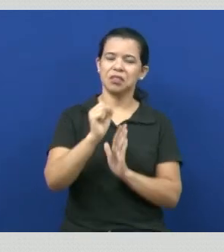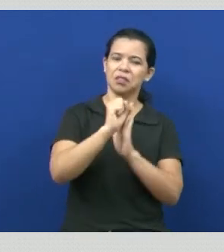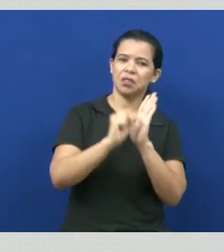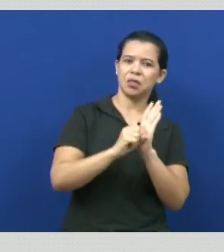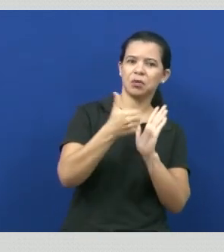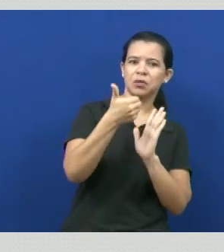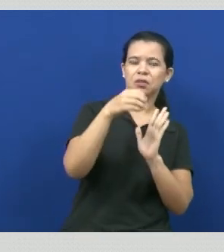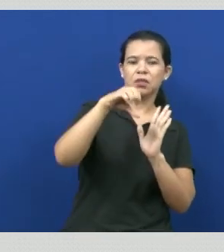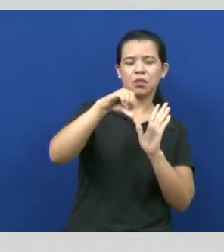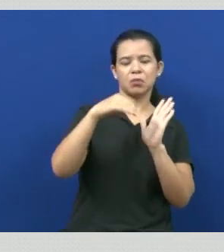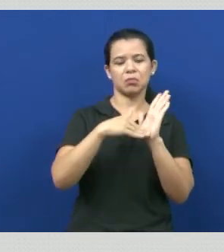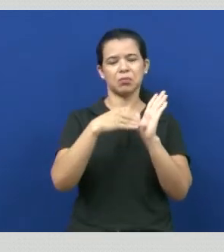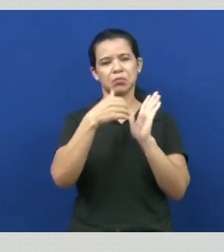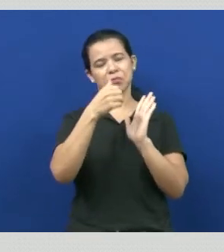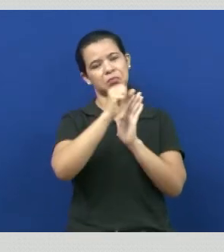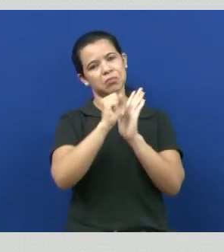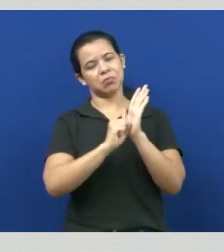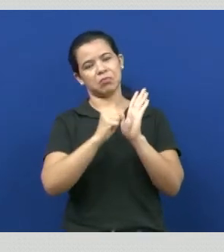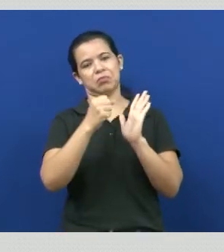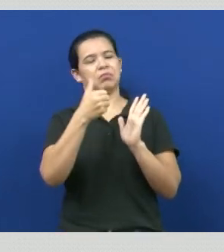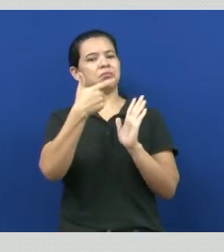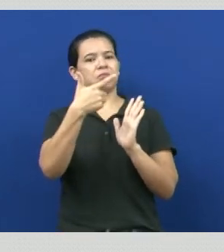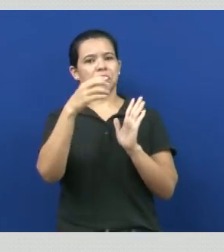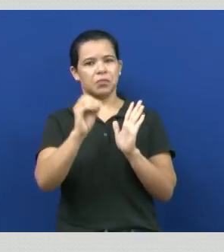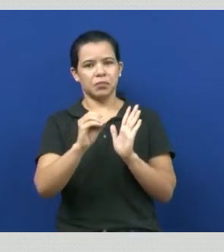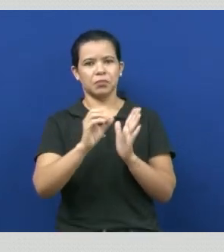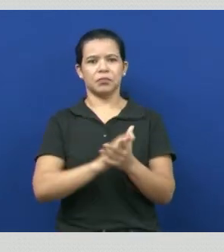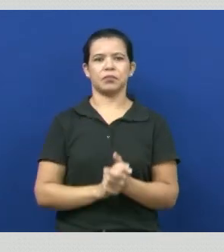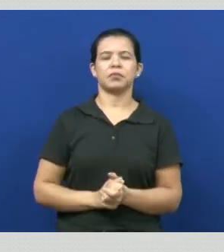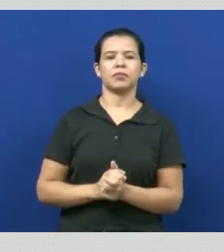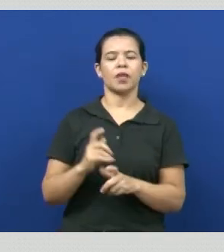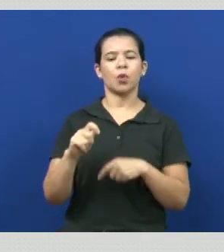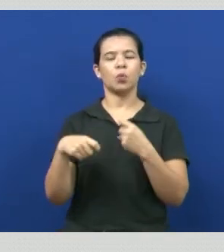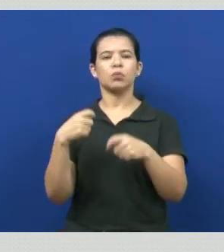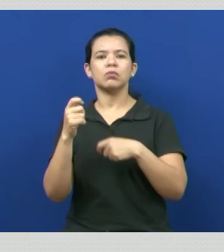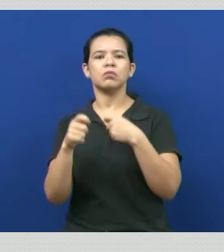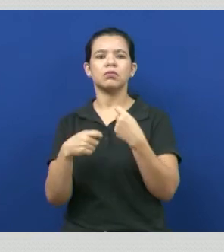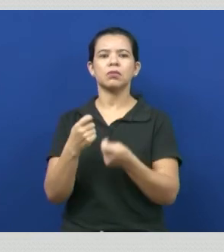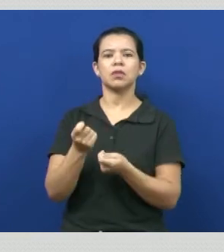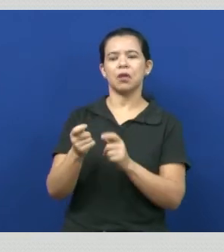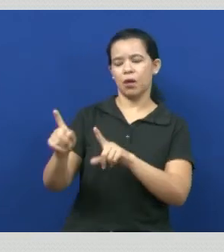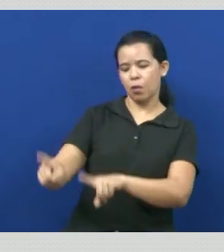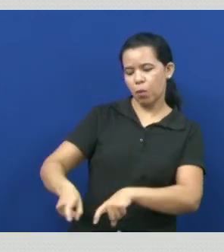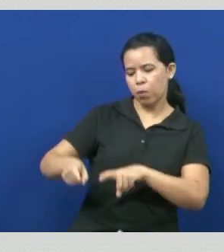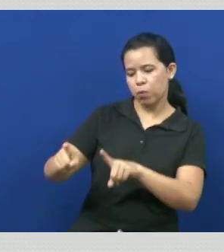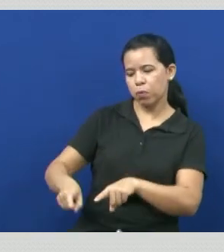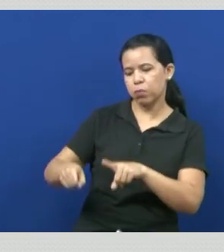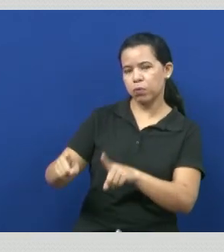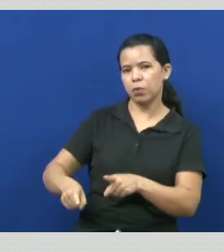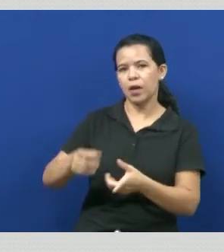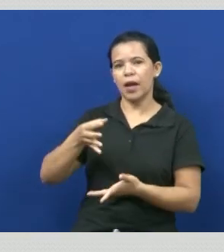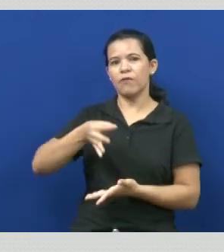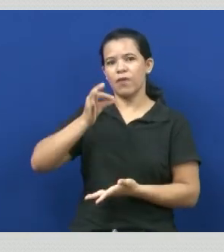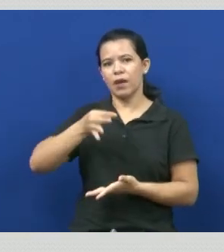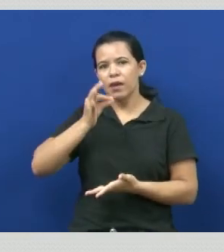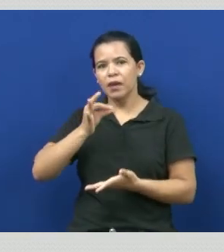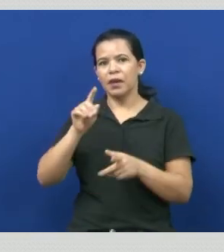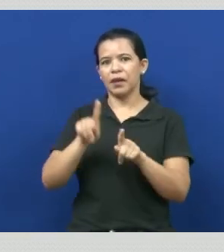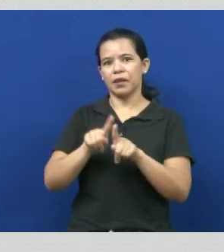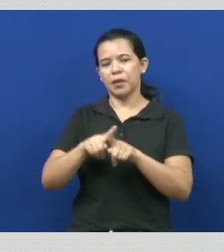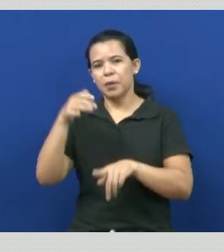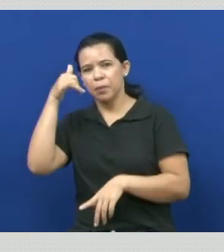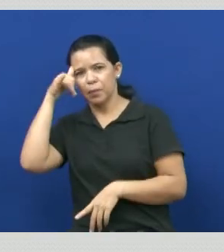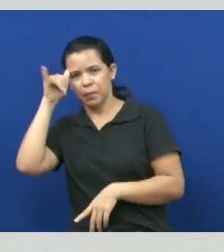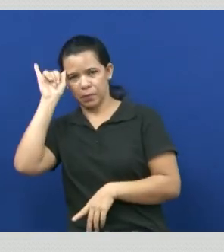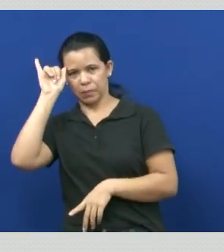XX. A economia era centrada na lavoura cafeeira e na pecuária. E aí é interessante, agora